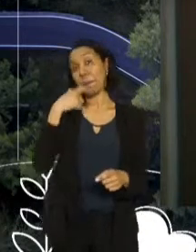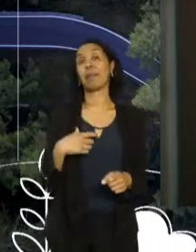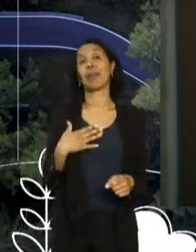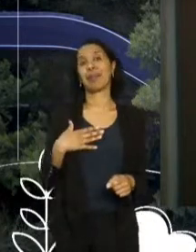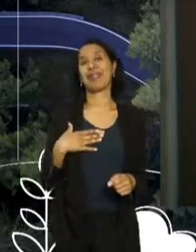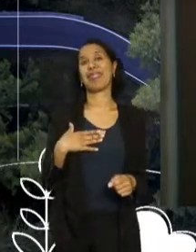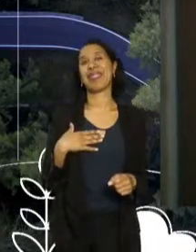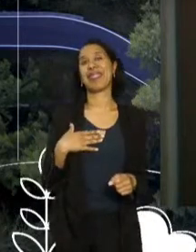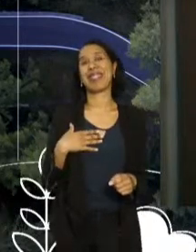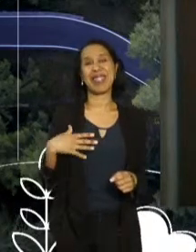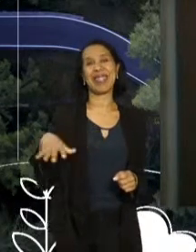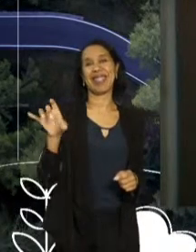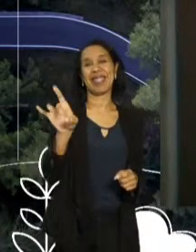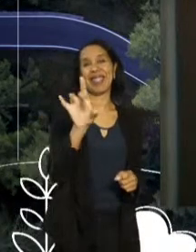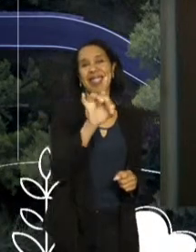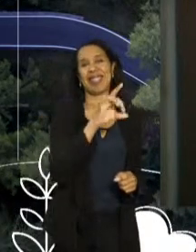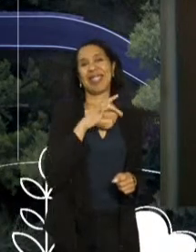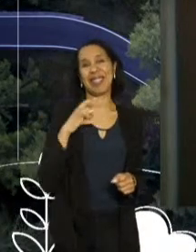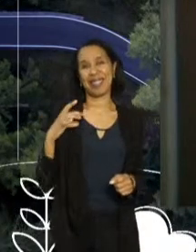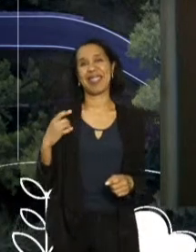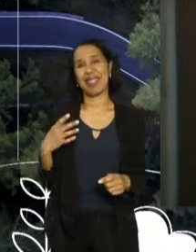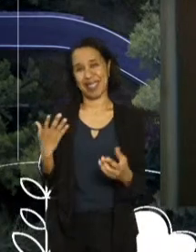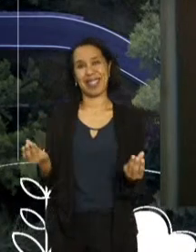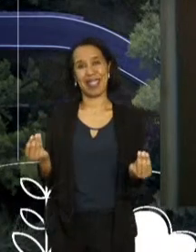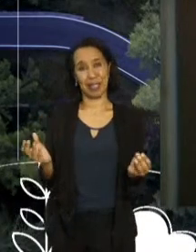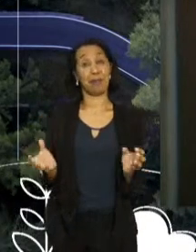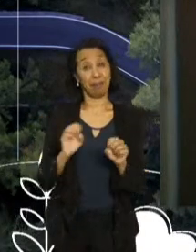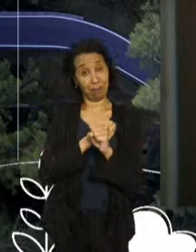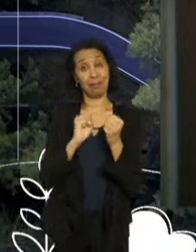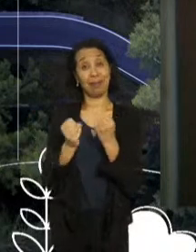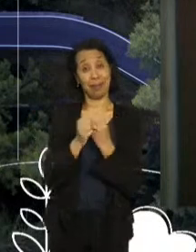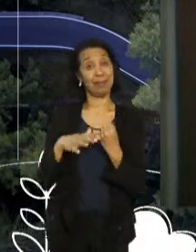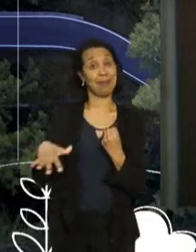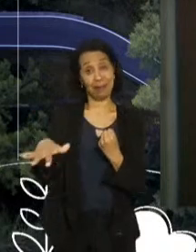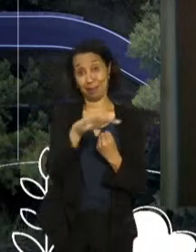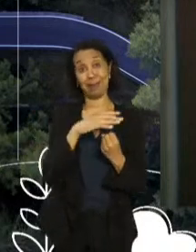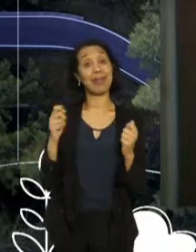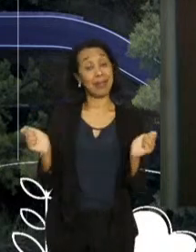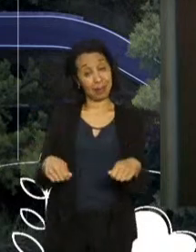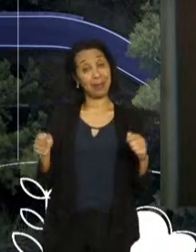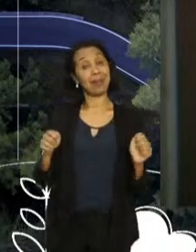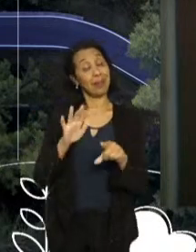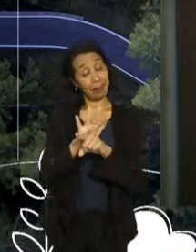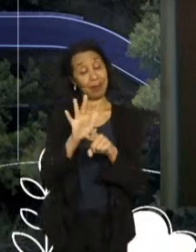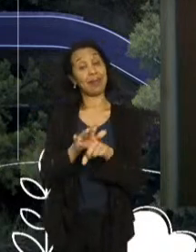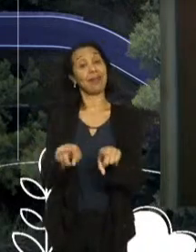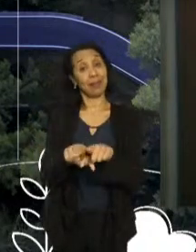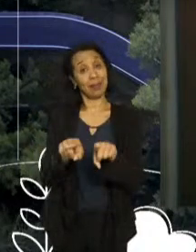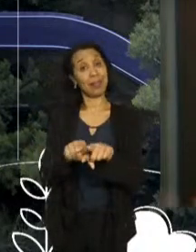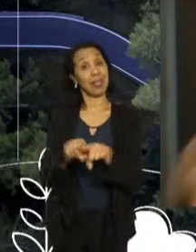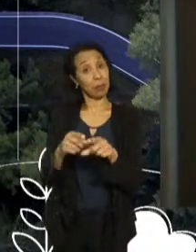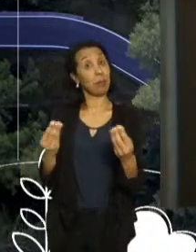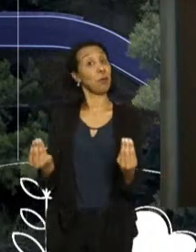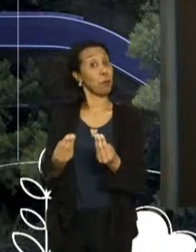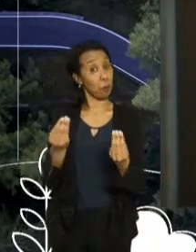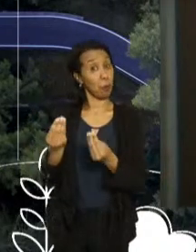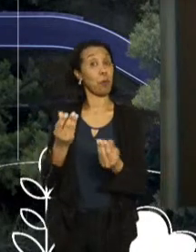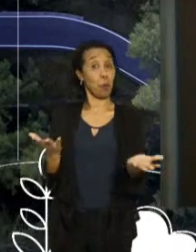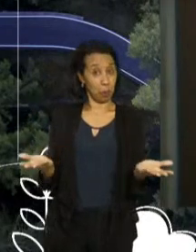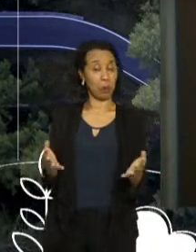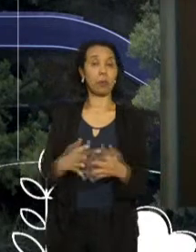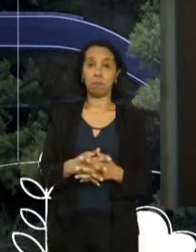e na influência que cada um de nós, como parte da sociedade, pode também realizar e fazer em relação aos